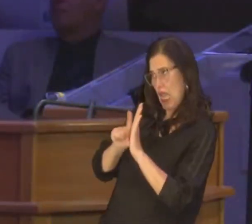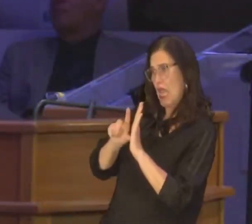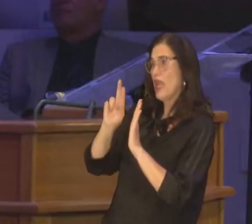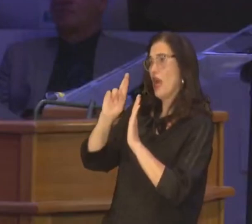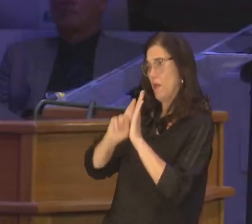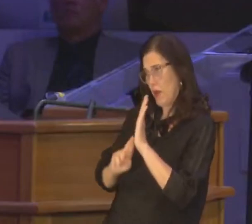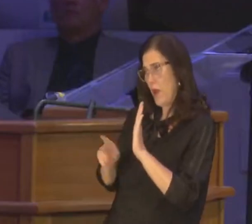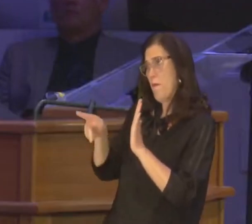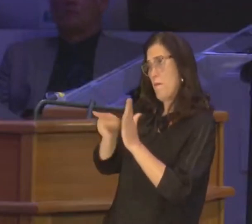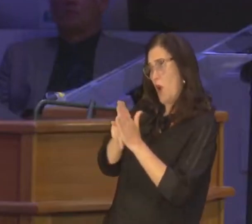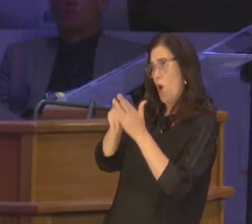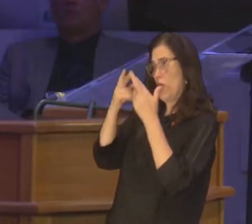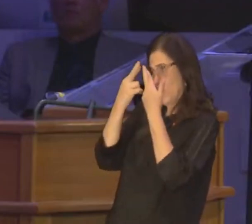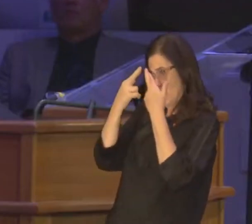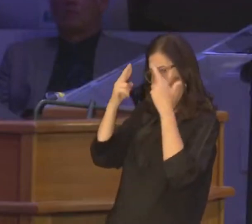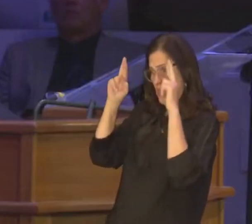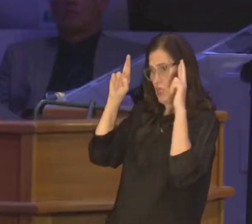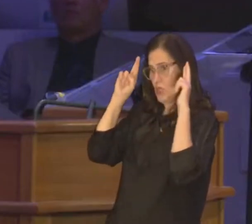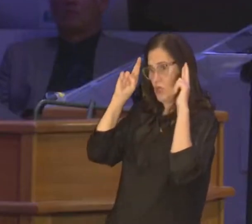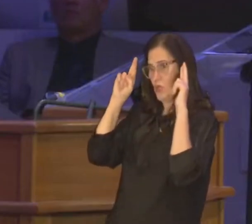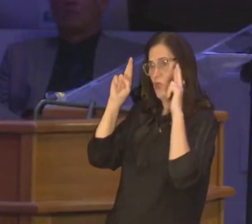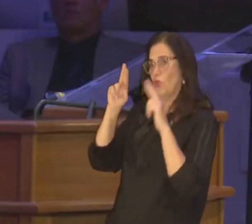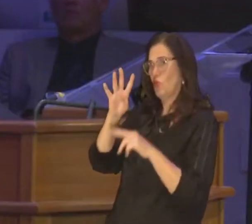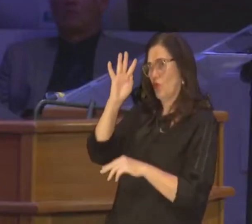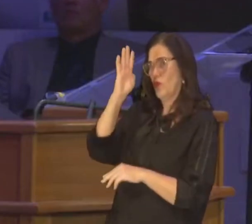César, mas estes não.